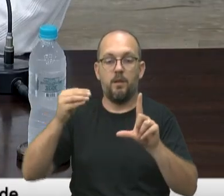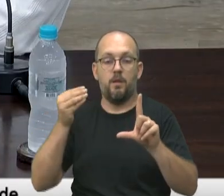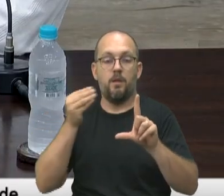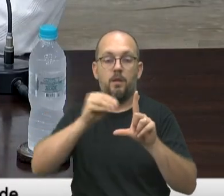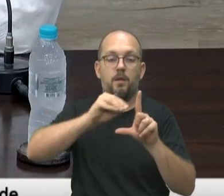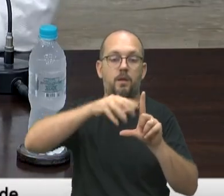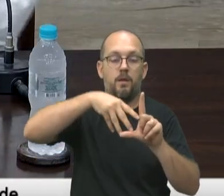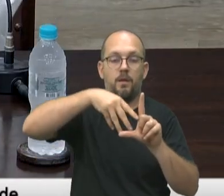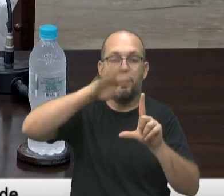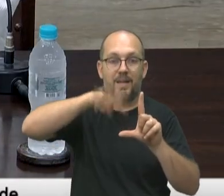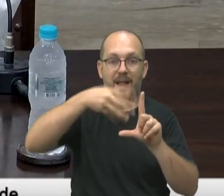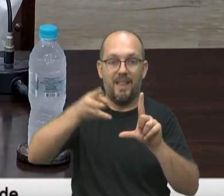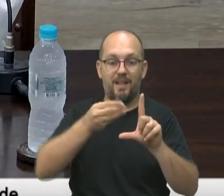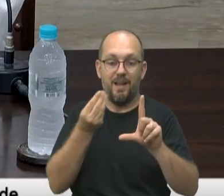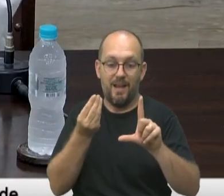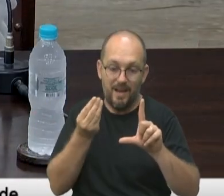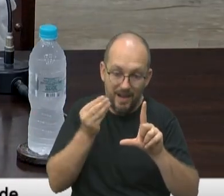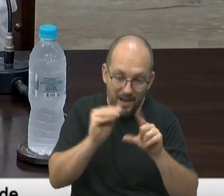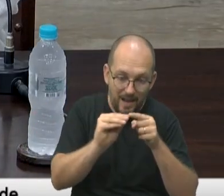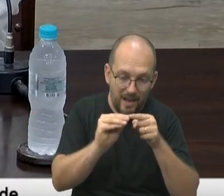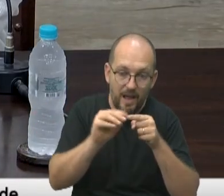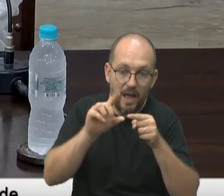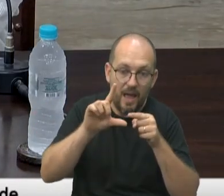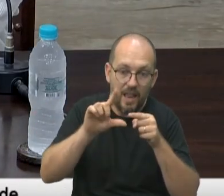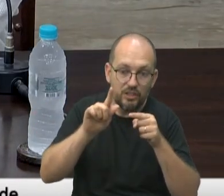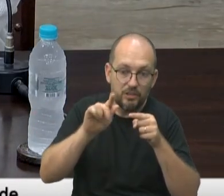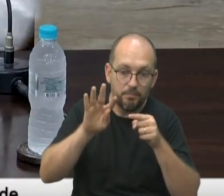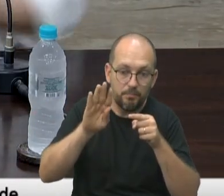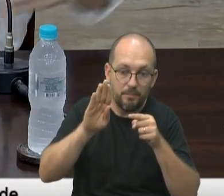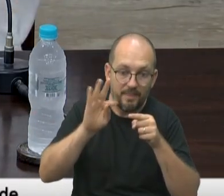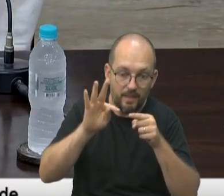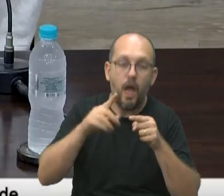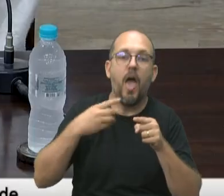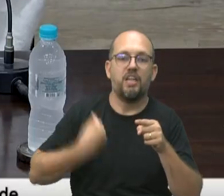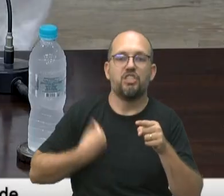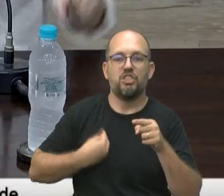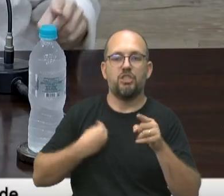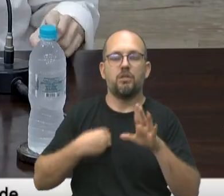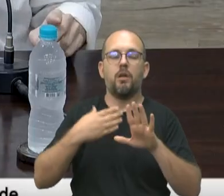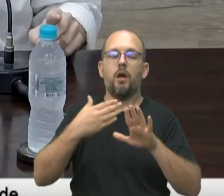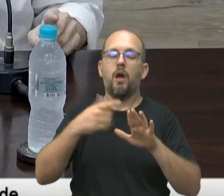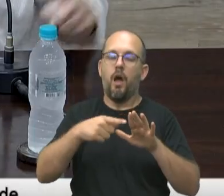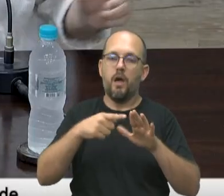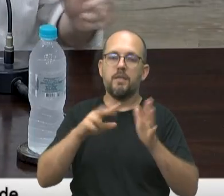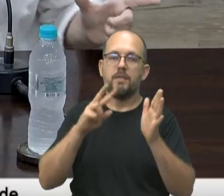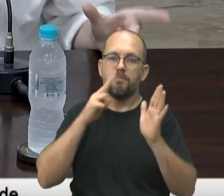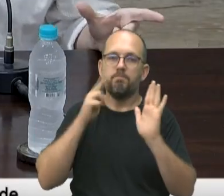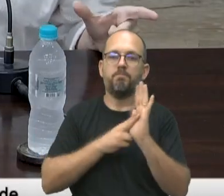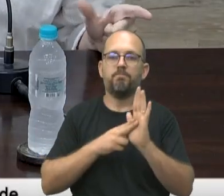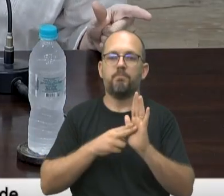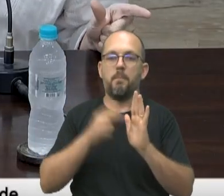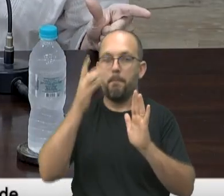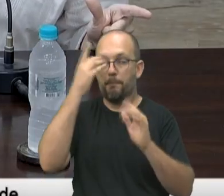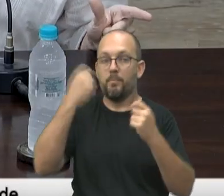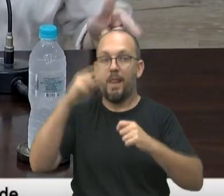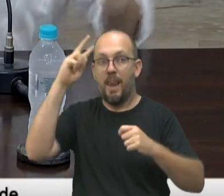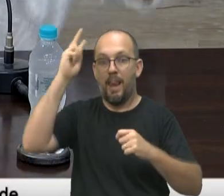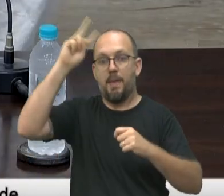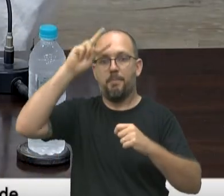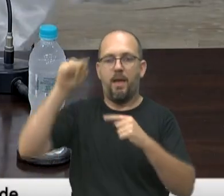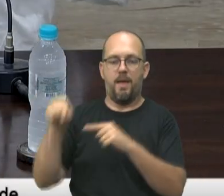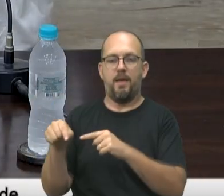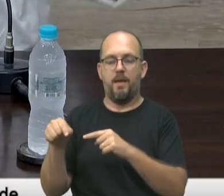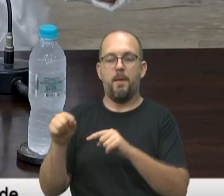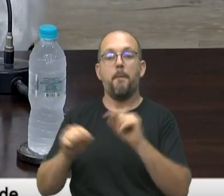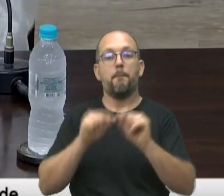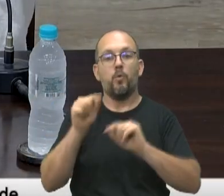município, você reconhece que as pessoas LGBTs existem. E que existe um motivo pelo qual as pessoas precisam ser lembradas. Motivo